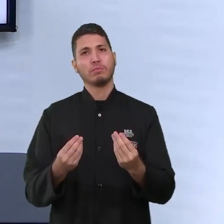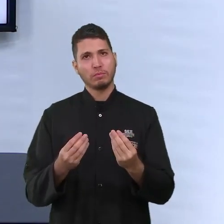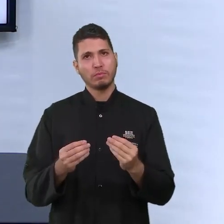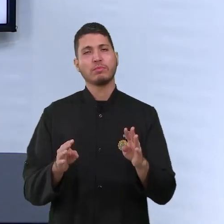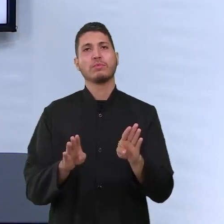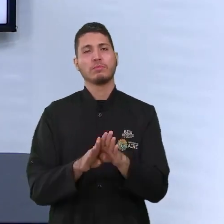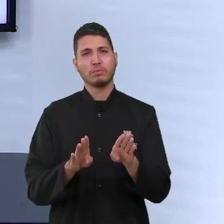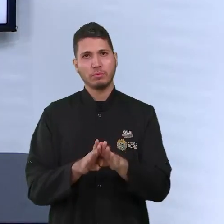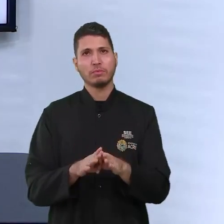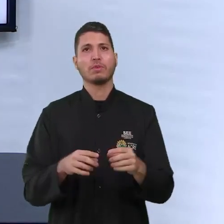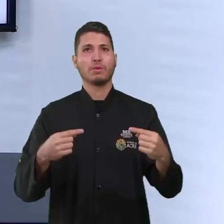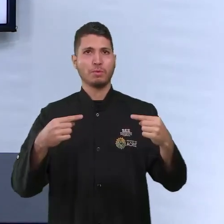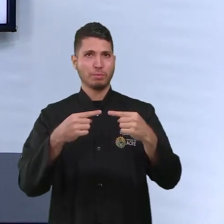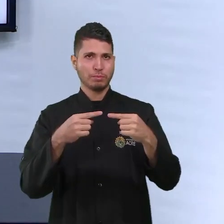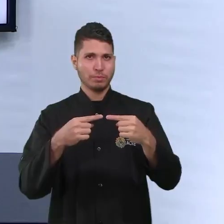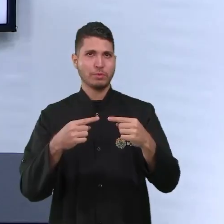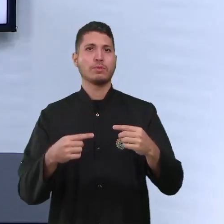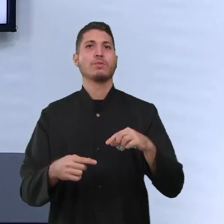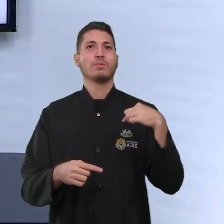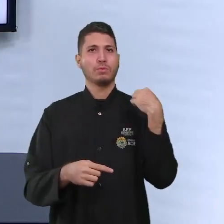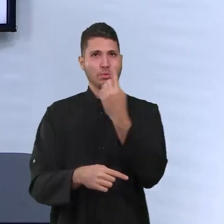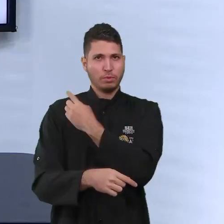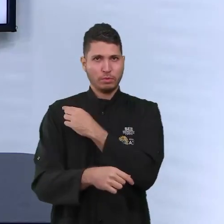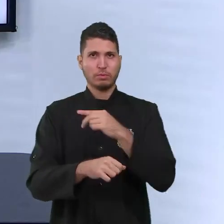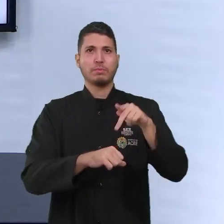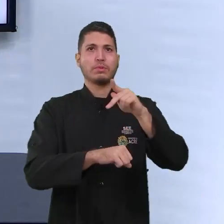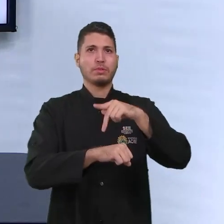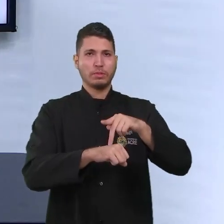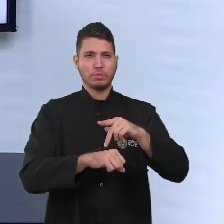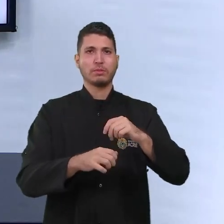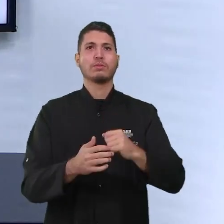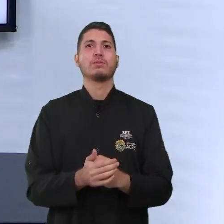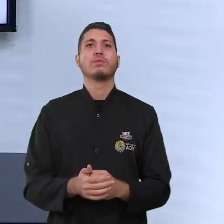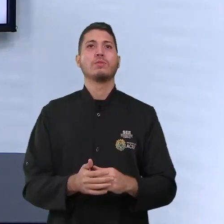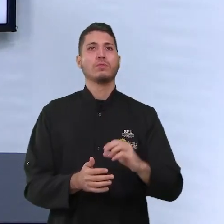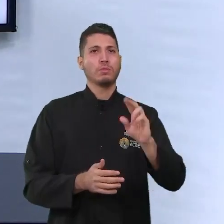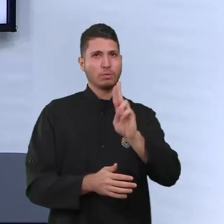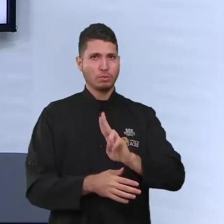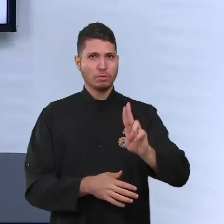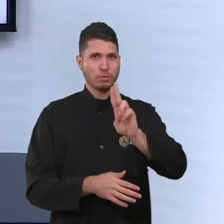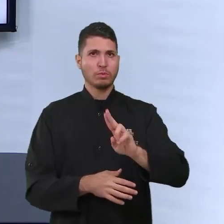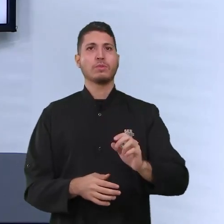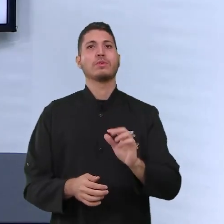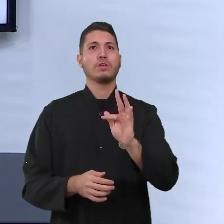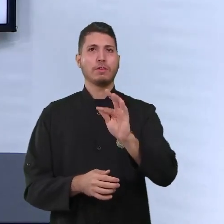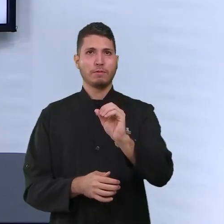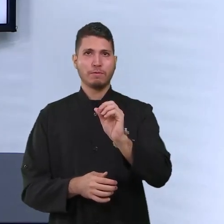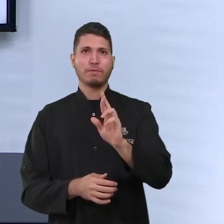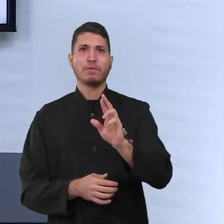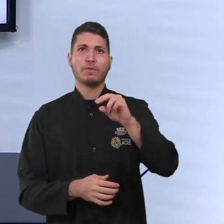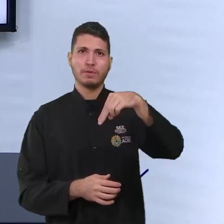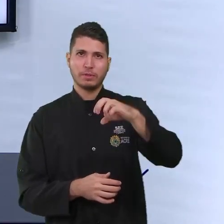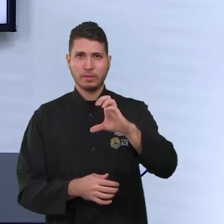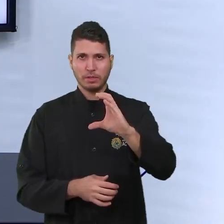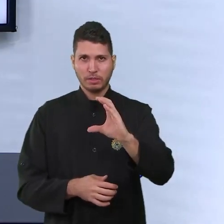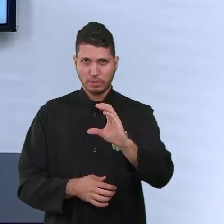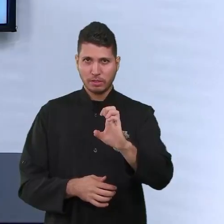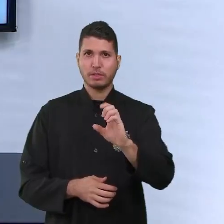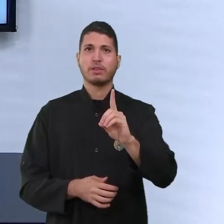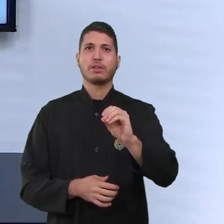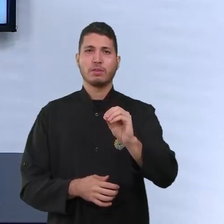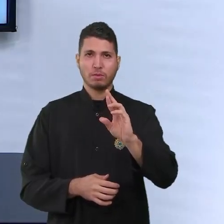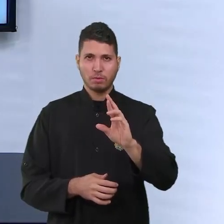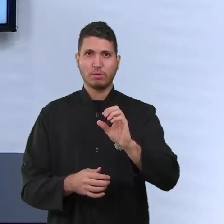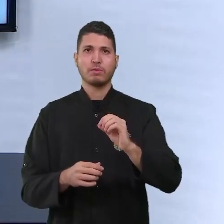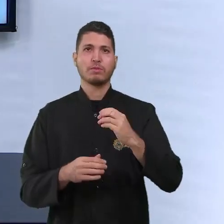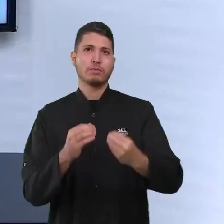estar enquadrando aqui o nosso país com essas duas características, tanto consumidor quanto também fornecedor de matéria-prima. Bem,